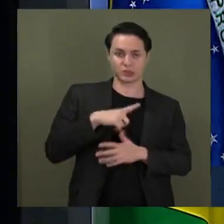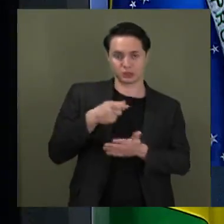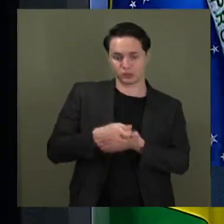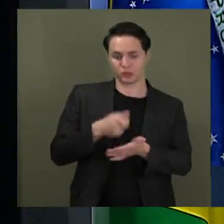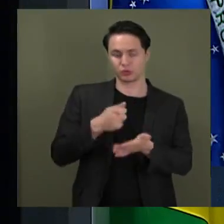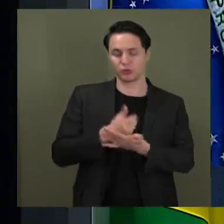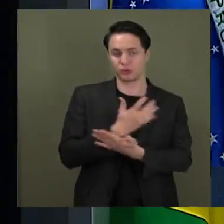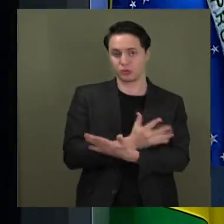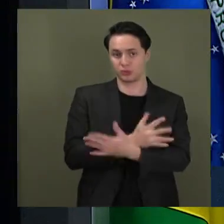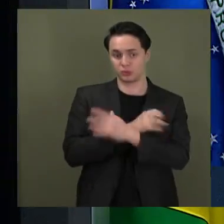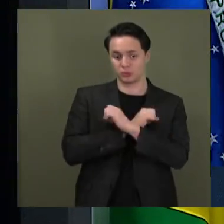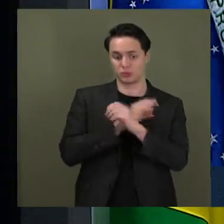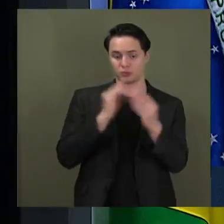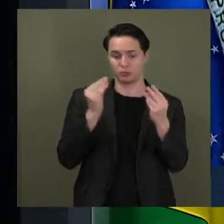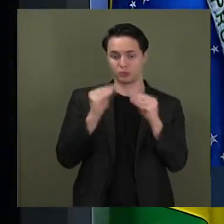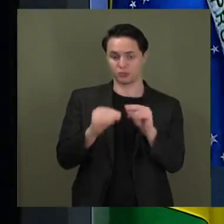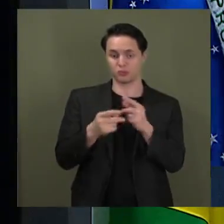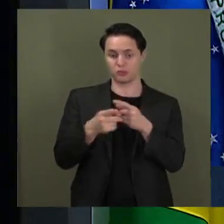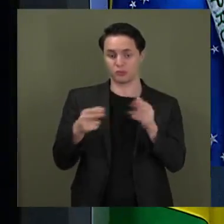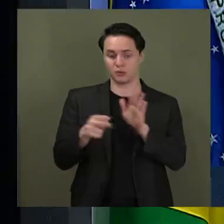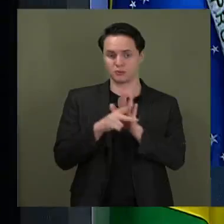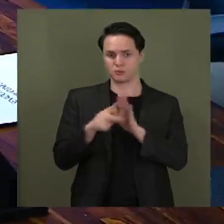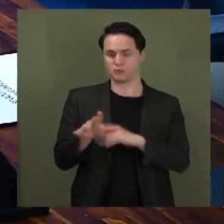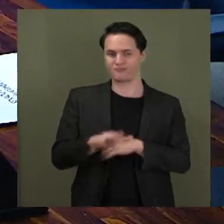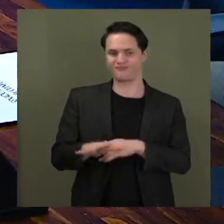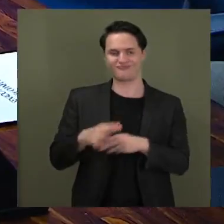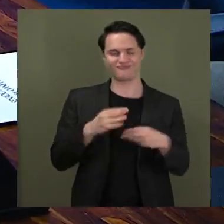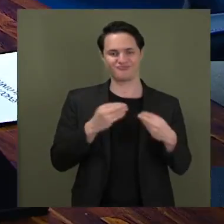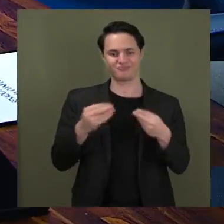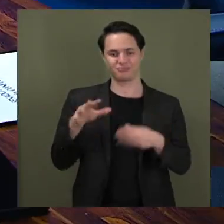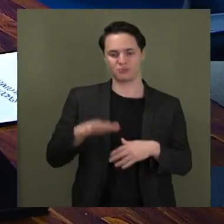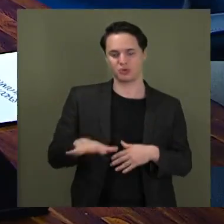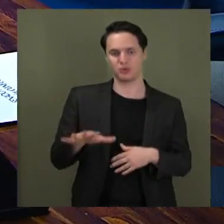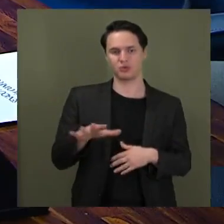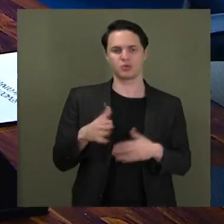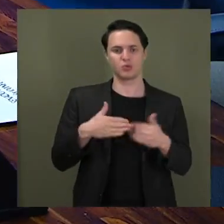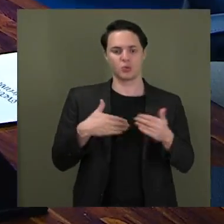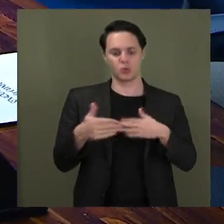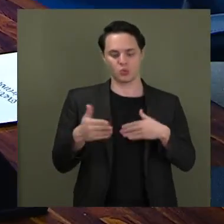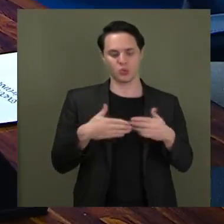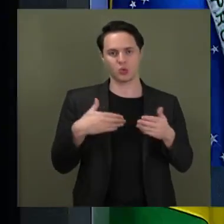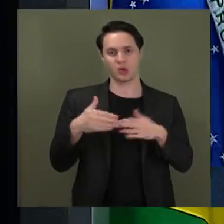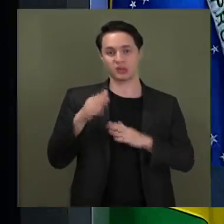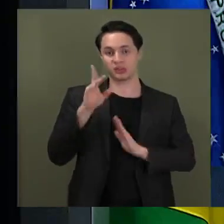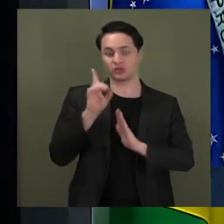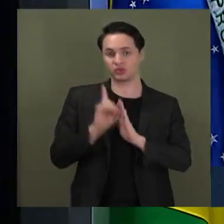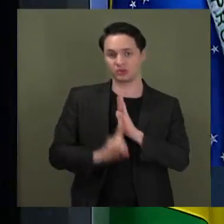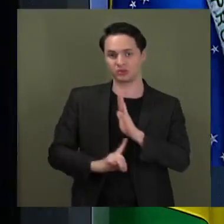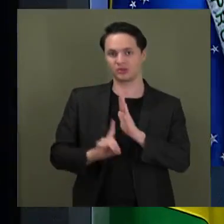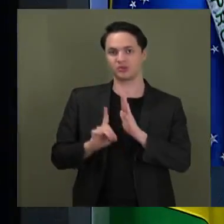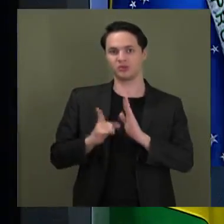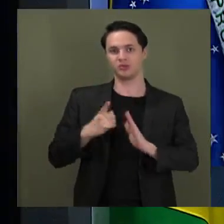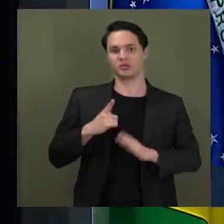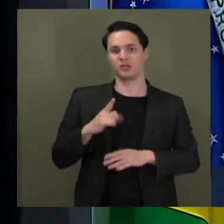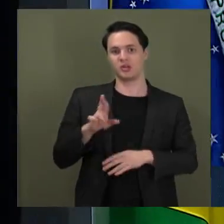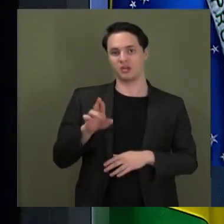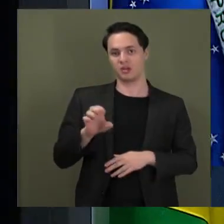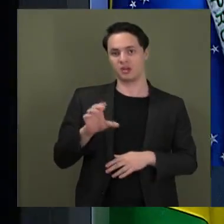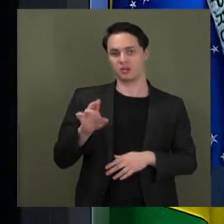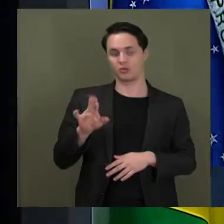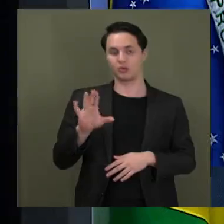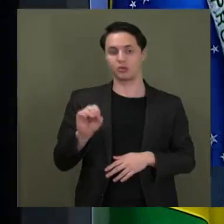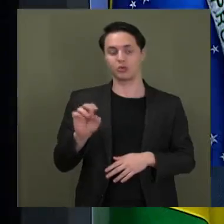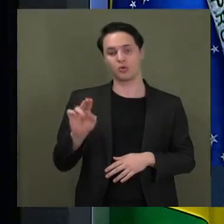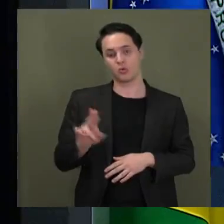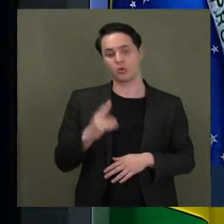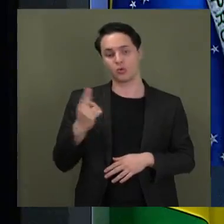de postagens específicas, sem dar aos usuários qualquer direito de recurso, ou mesmo